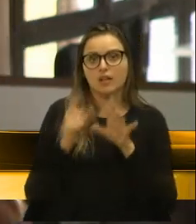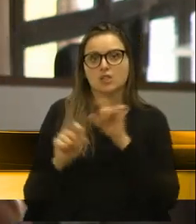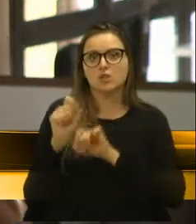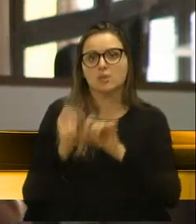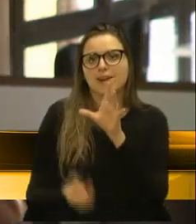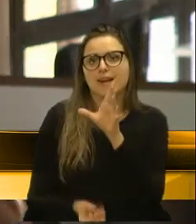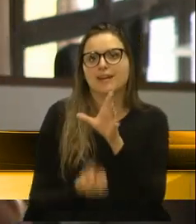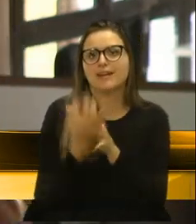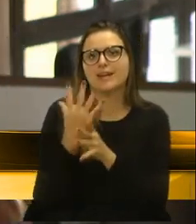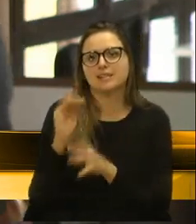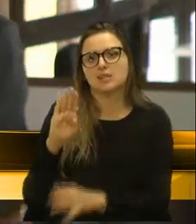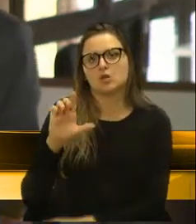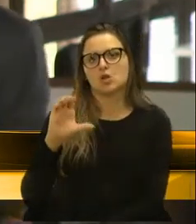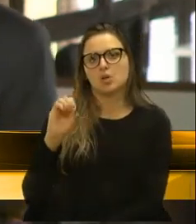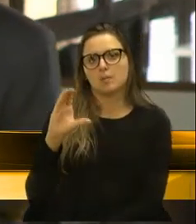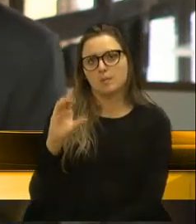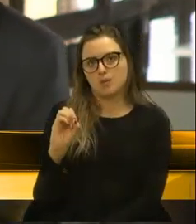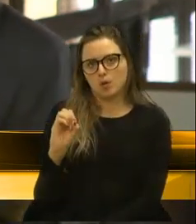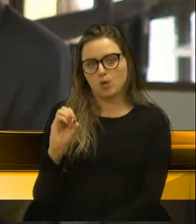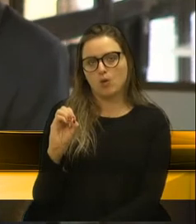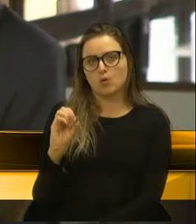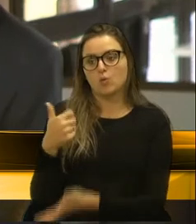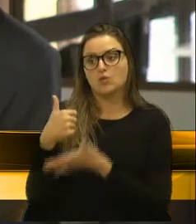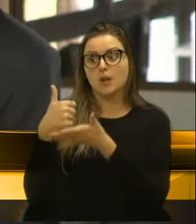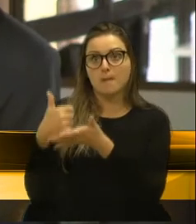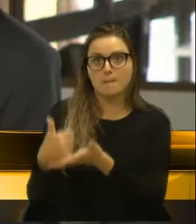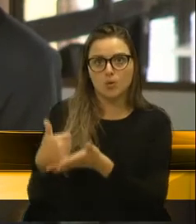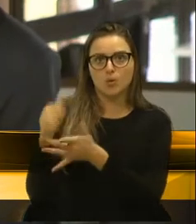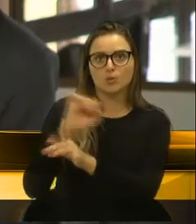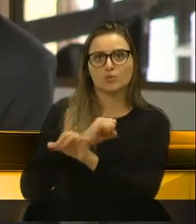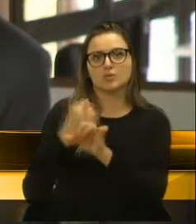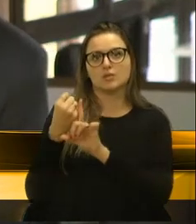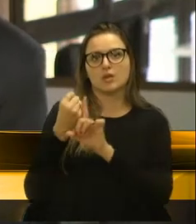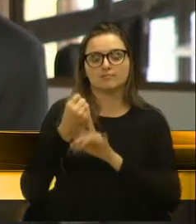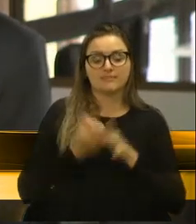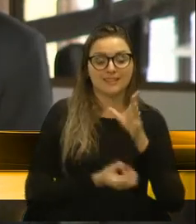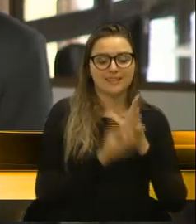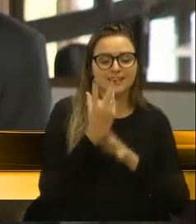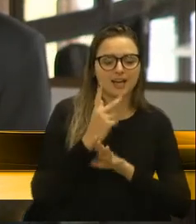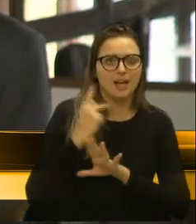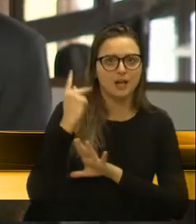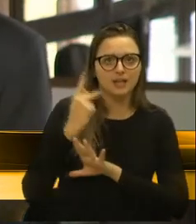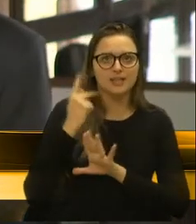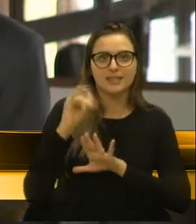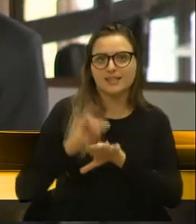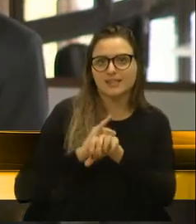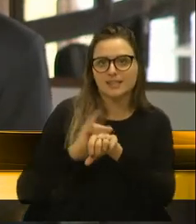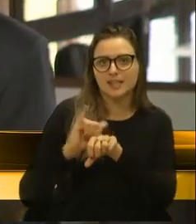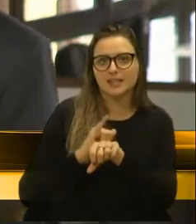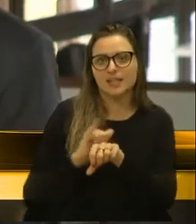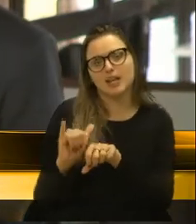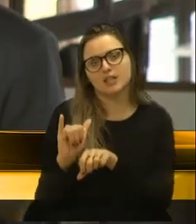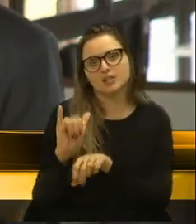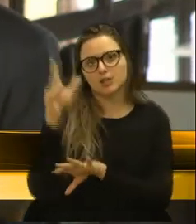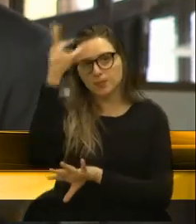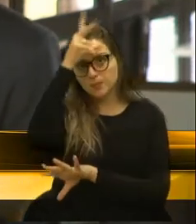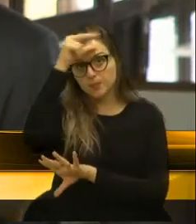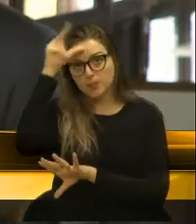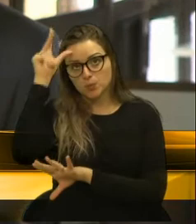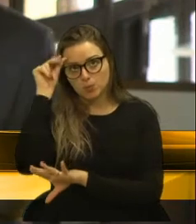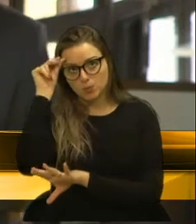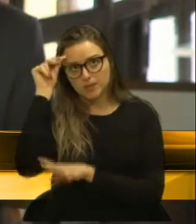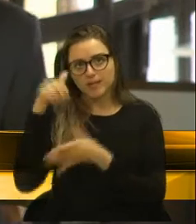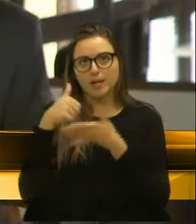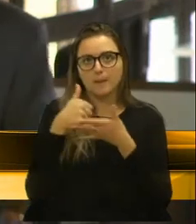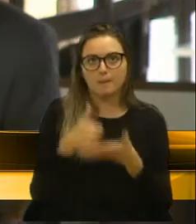Bloco Social Trabalhista aqui na Câmara, numa ideia de construir política pública,